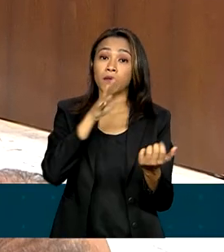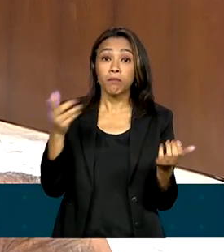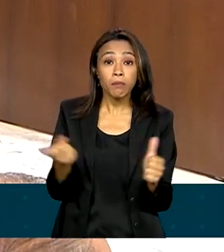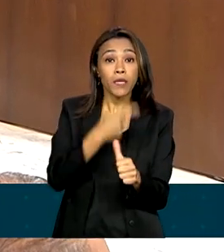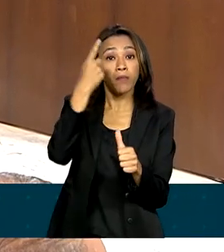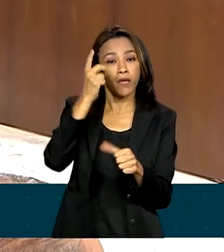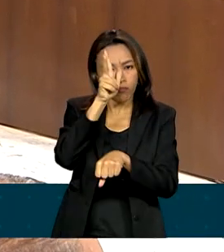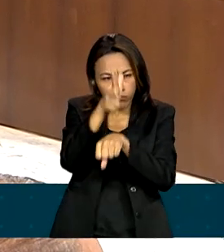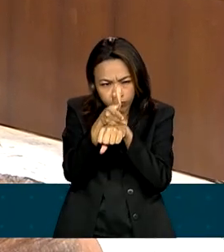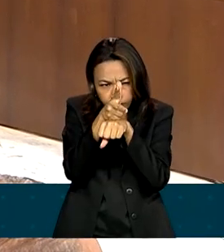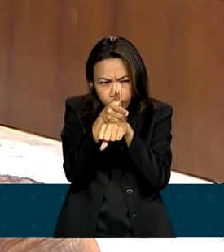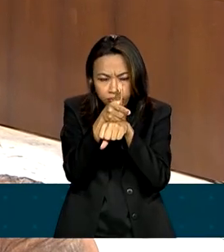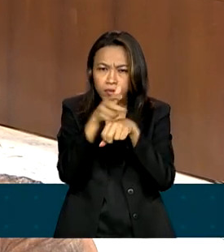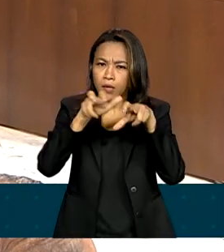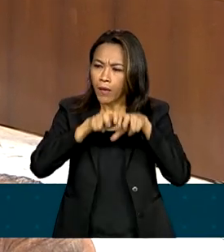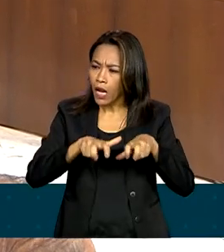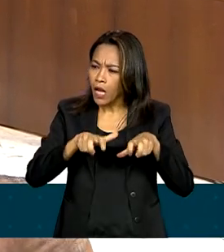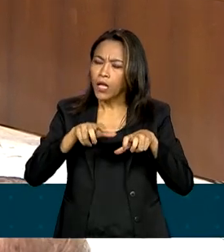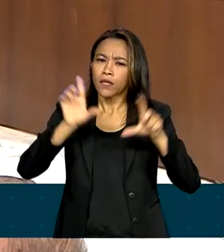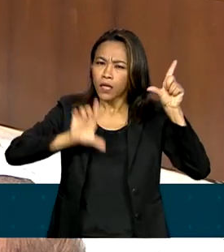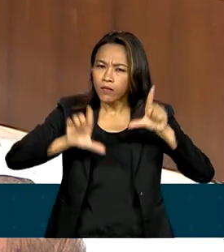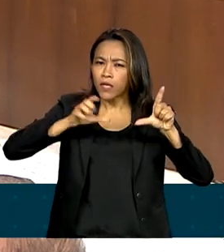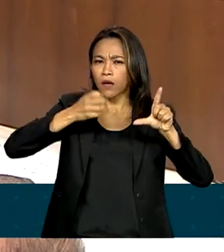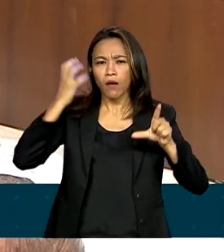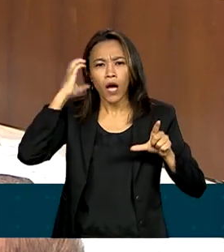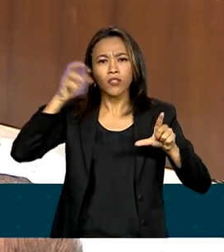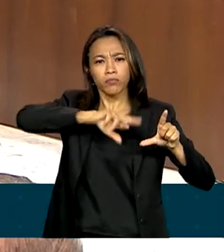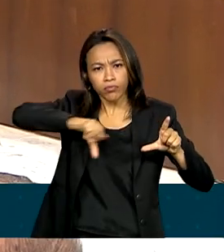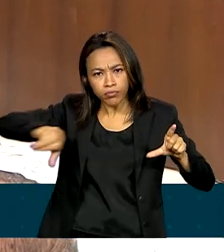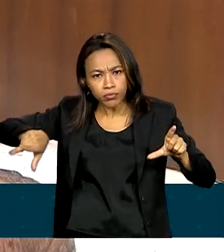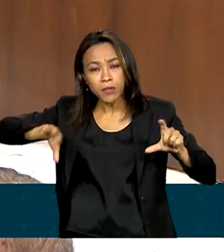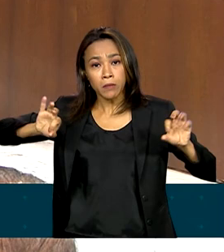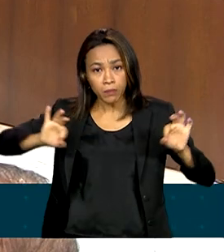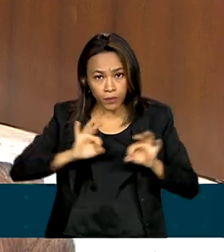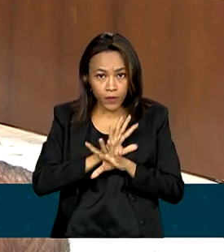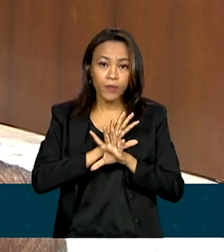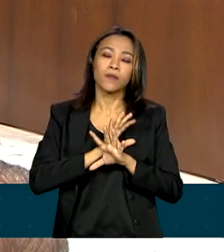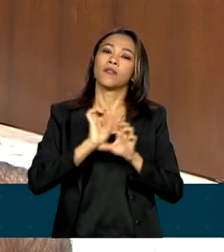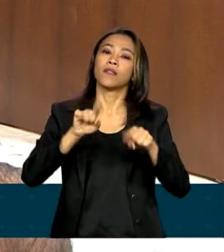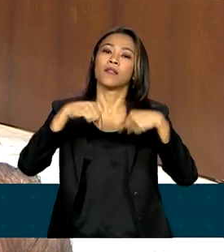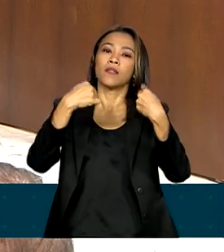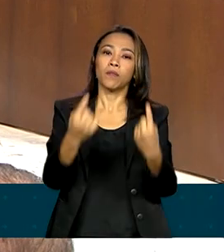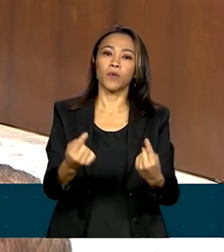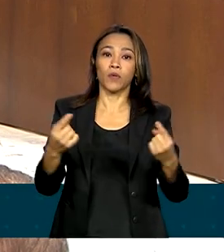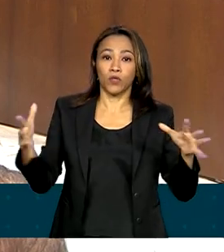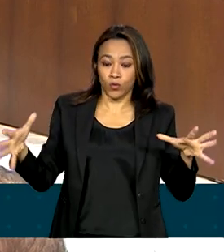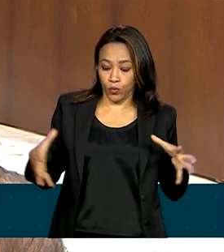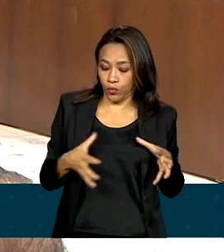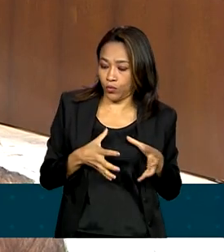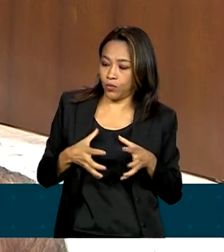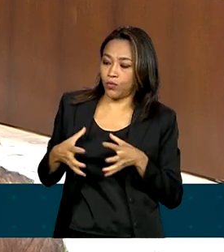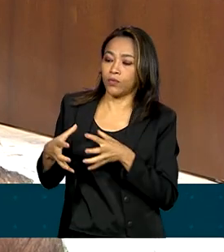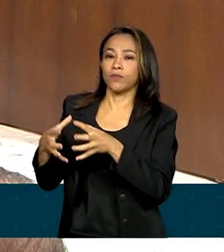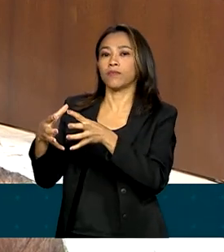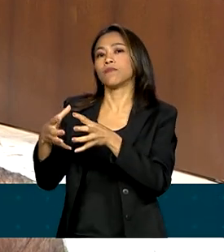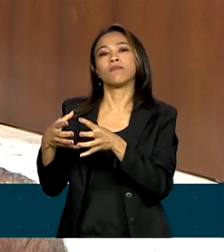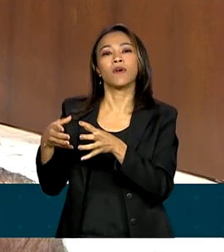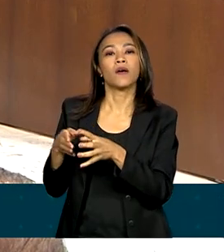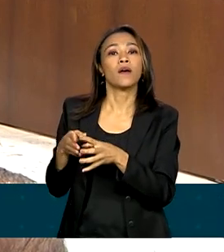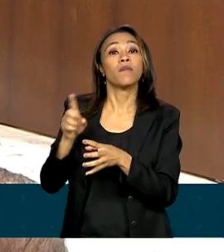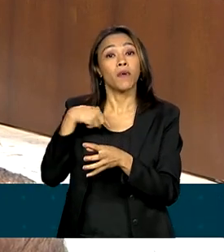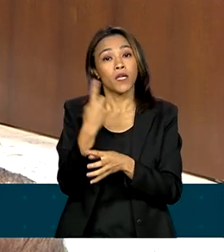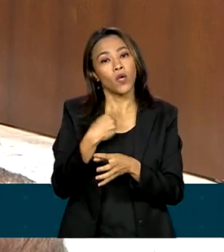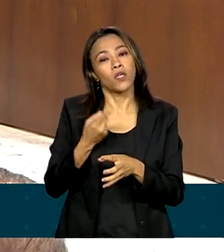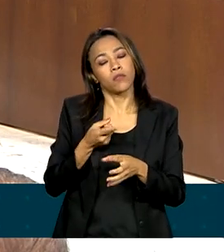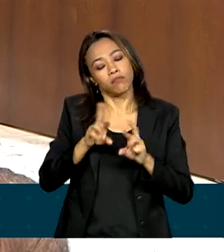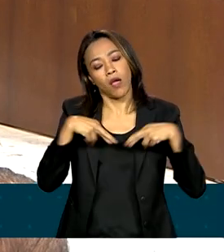da imprensa, depois o companheiro Stuckert vai direcionar os colegas da imprensa para que a gente possa fazer a